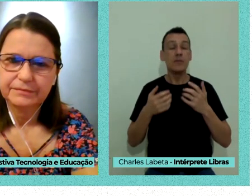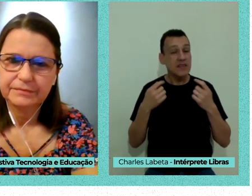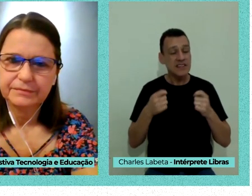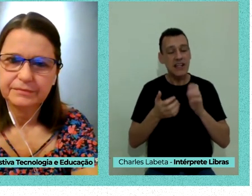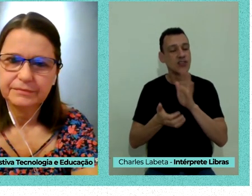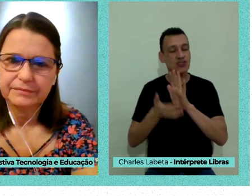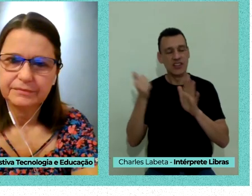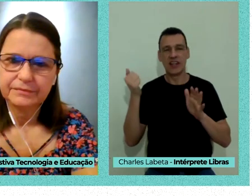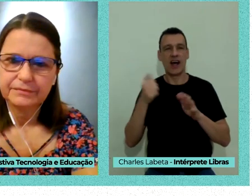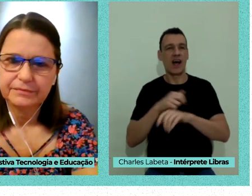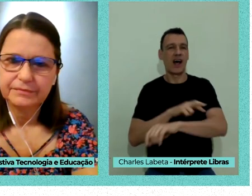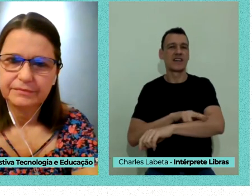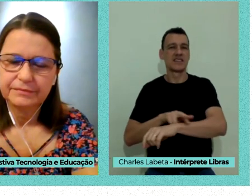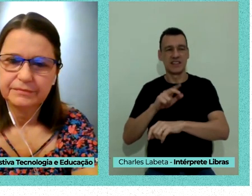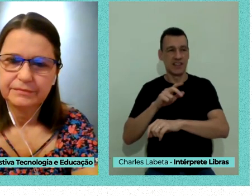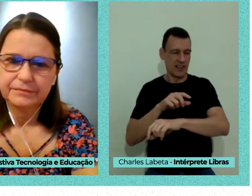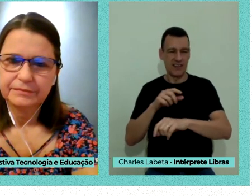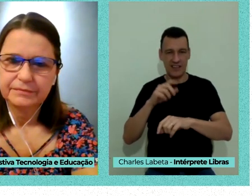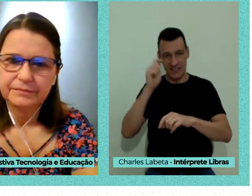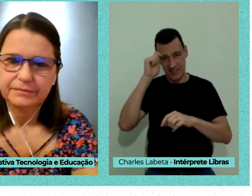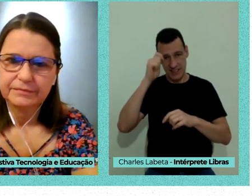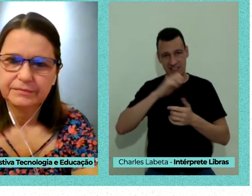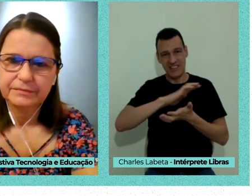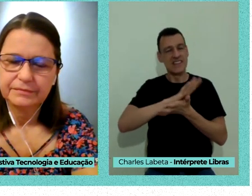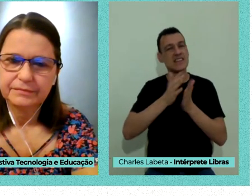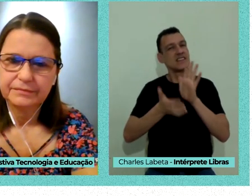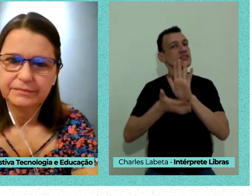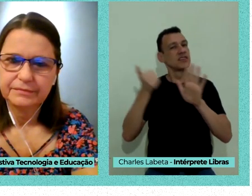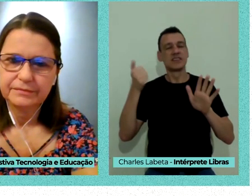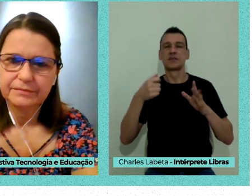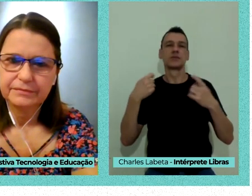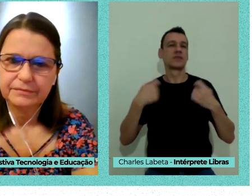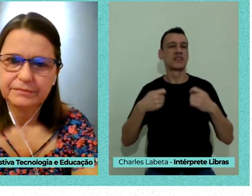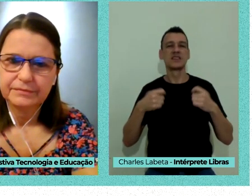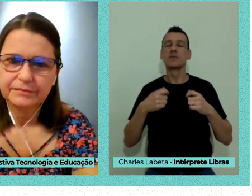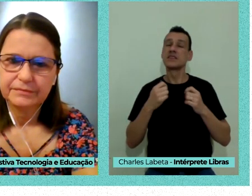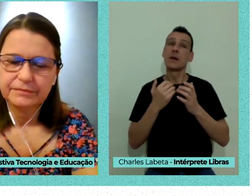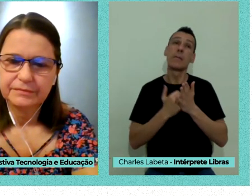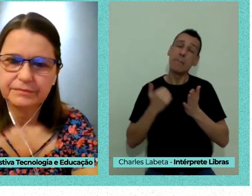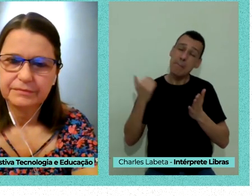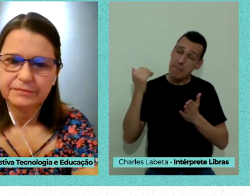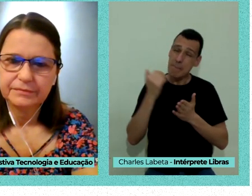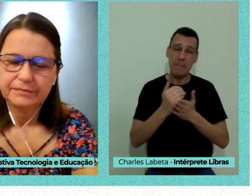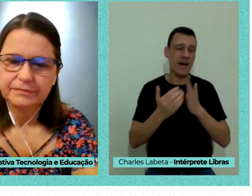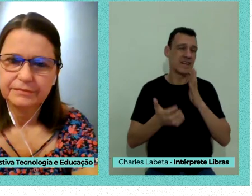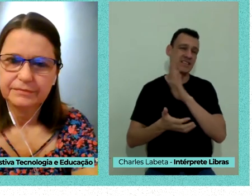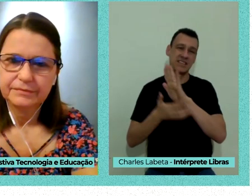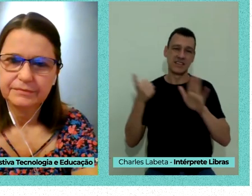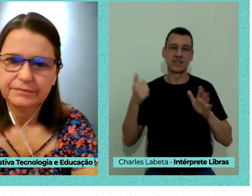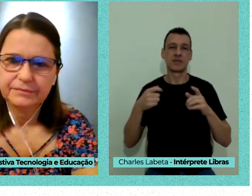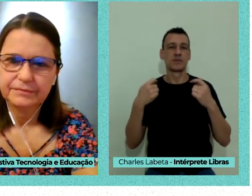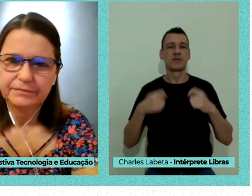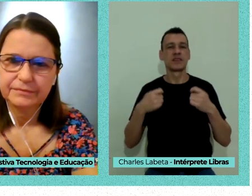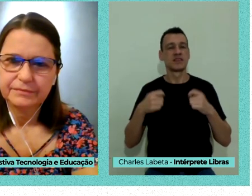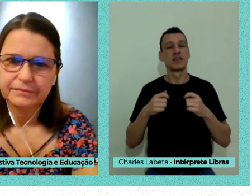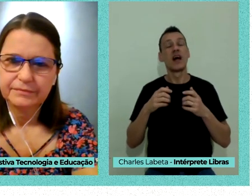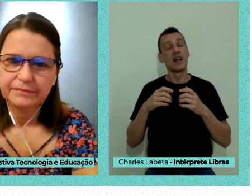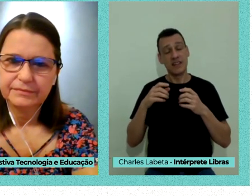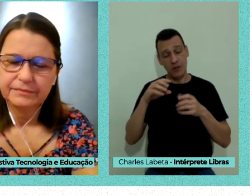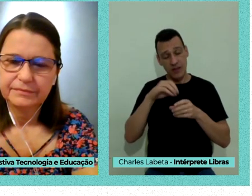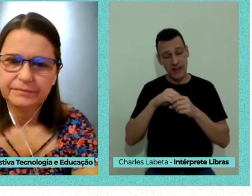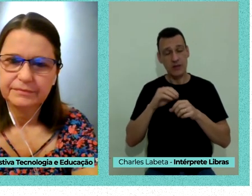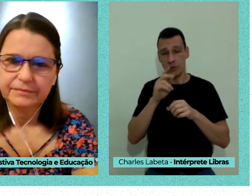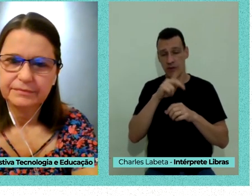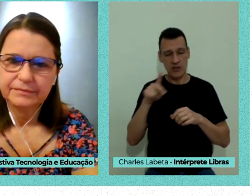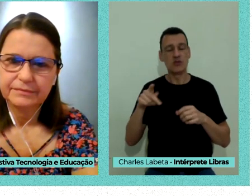ela vai além. Ela tem que estar tanto na formação quanto no plano curricular dos professores, mas também